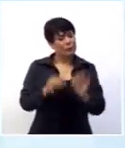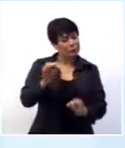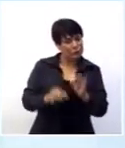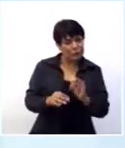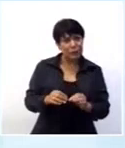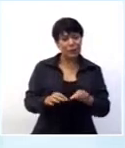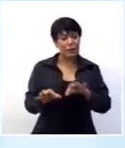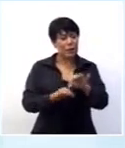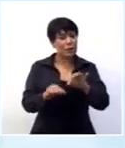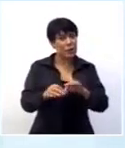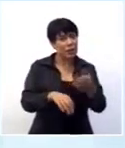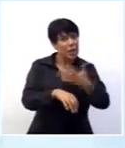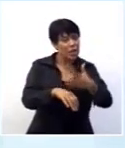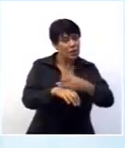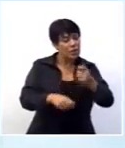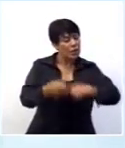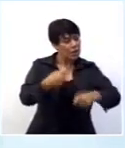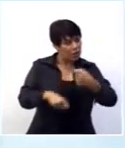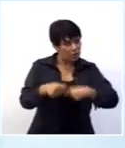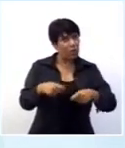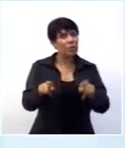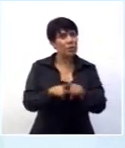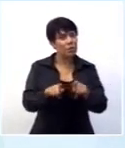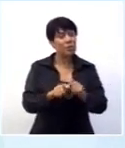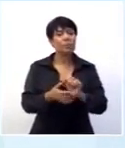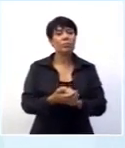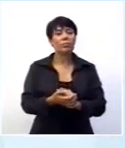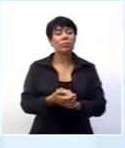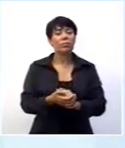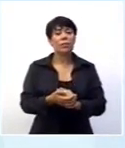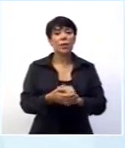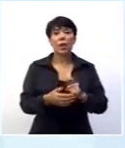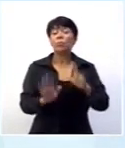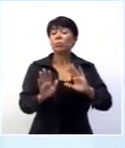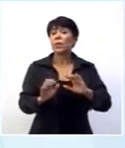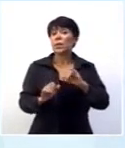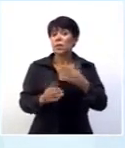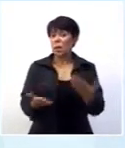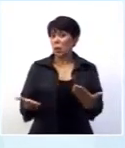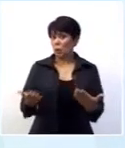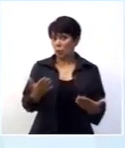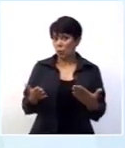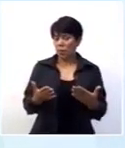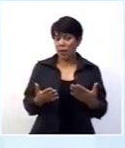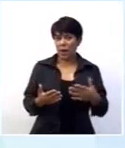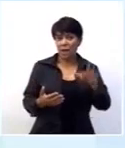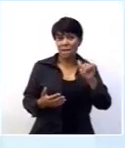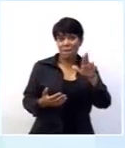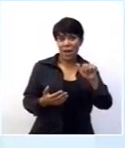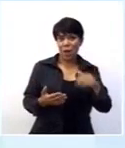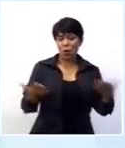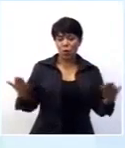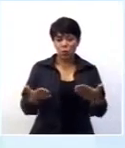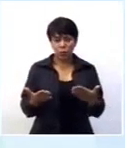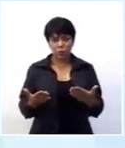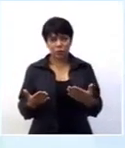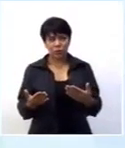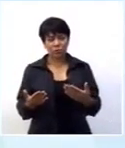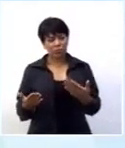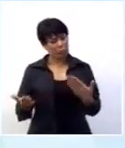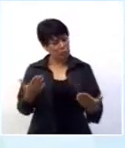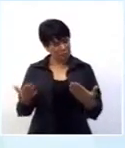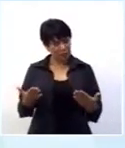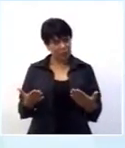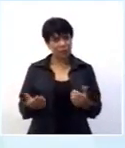as atividades econômicas, tá bom? De uma forma geral, se a gente for comparar o faraó com os tempos de hoje, o faraó